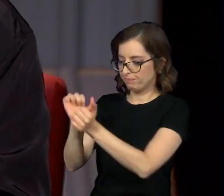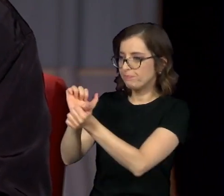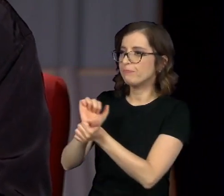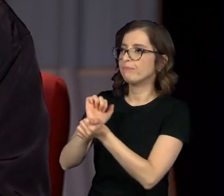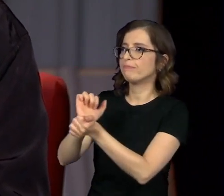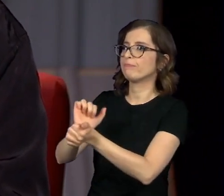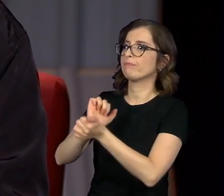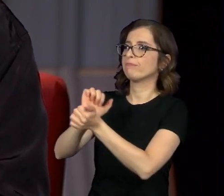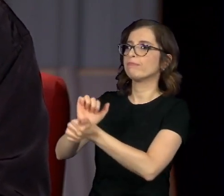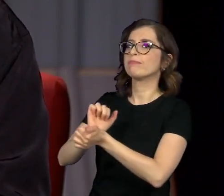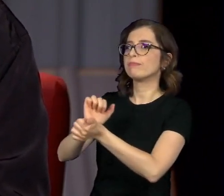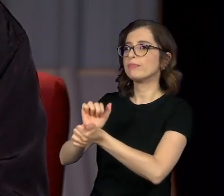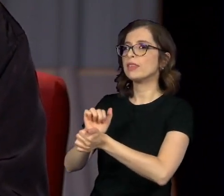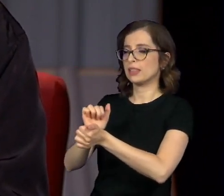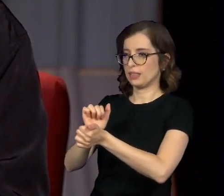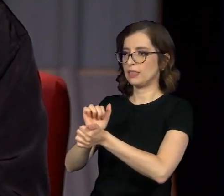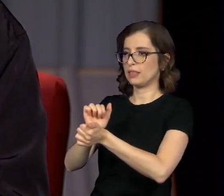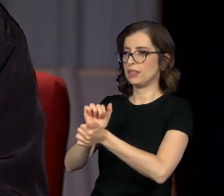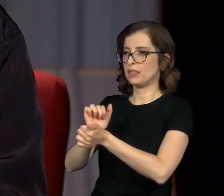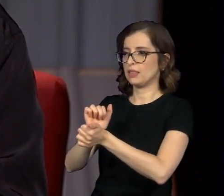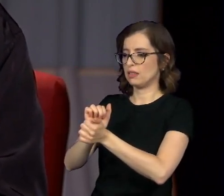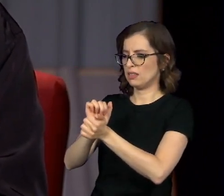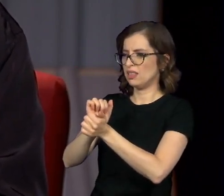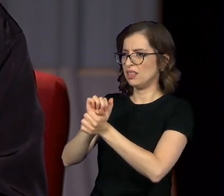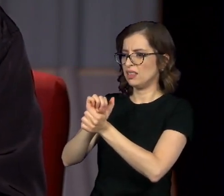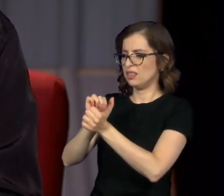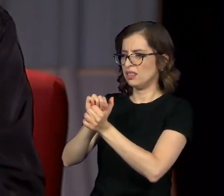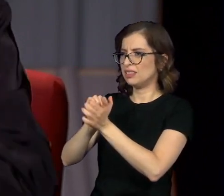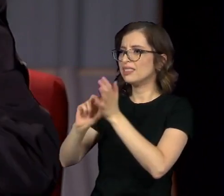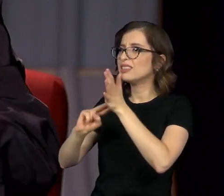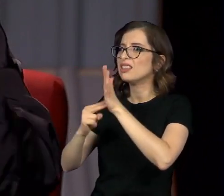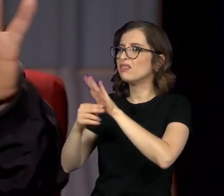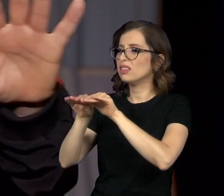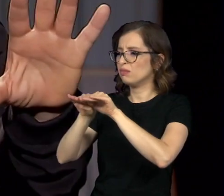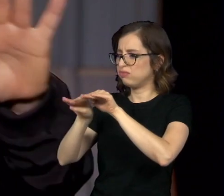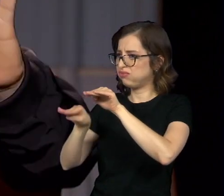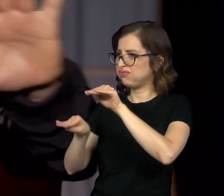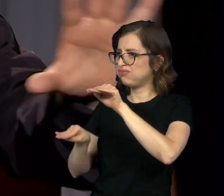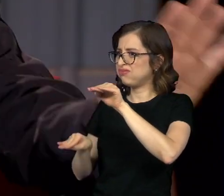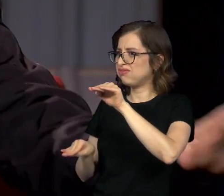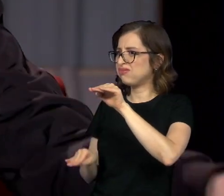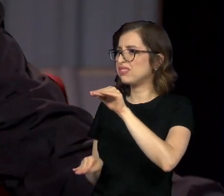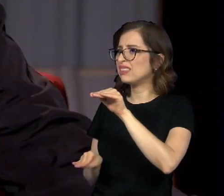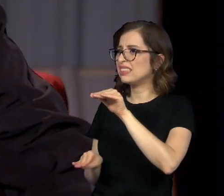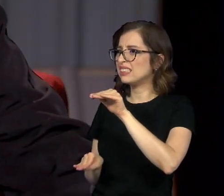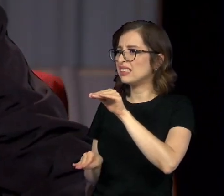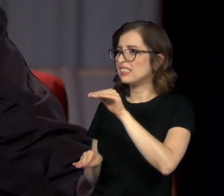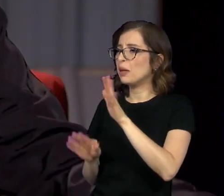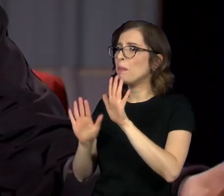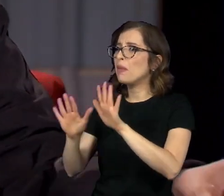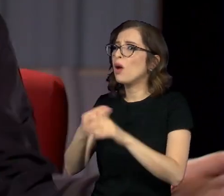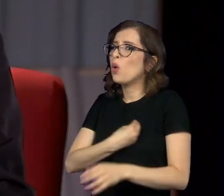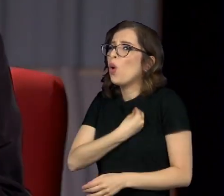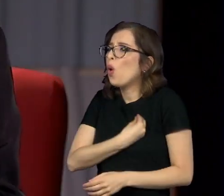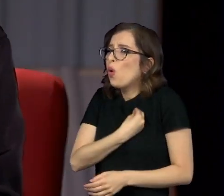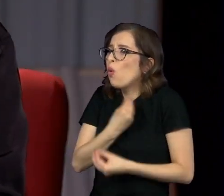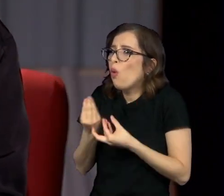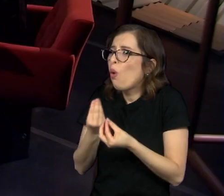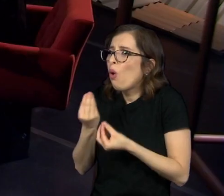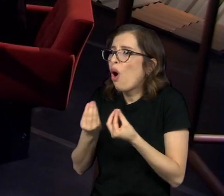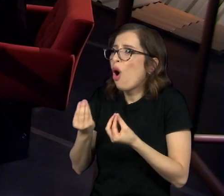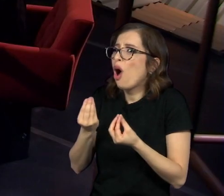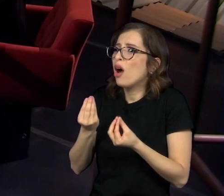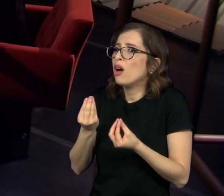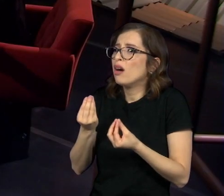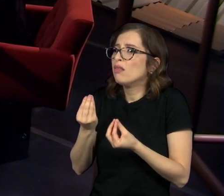eu ampliei, eu costumo pensar na sobrevida da colonização, porque estes assuntos deveriam estar no passado,